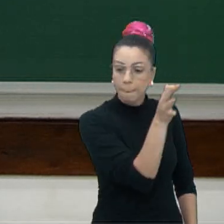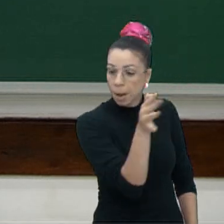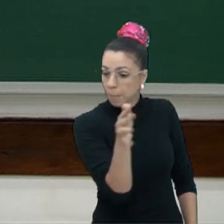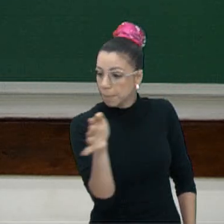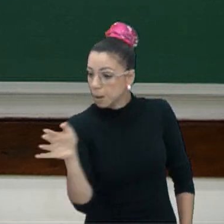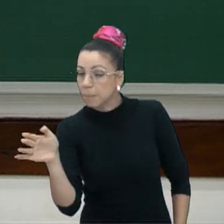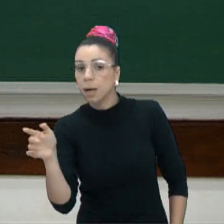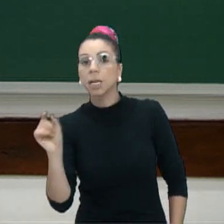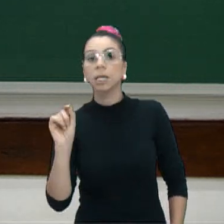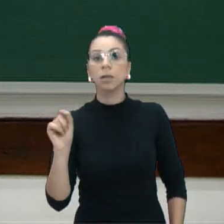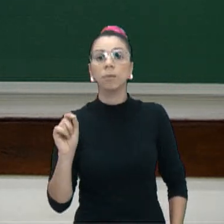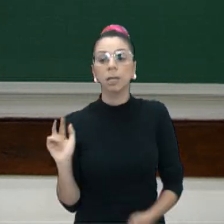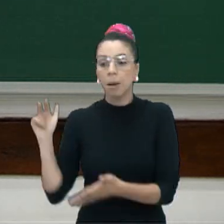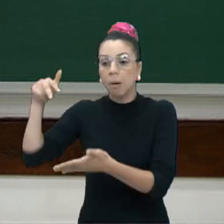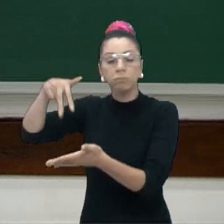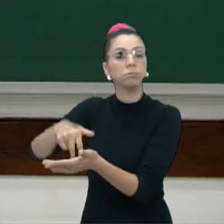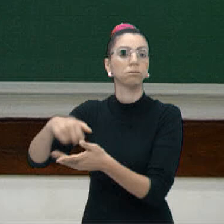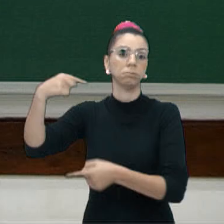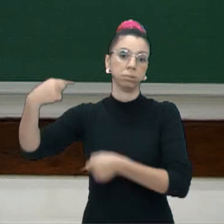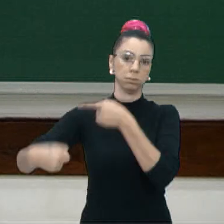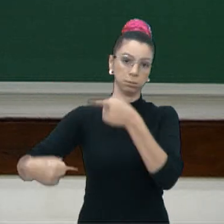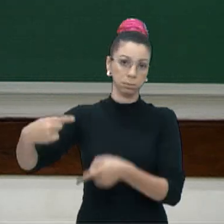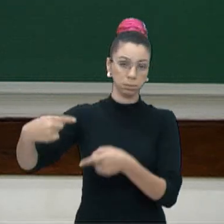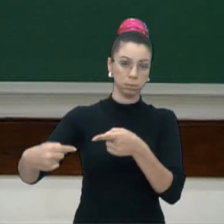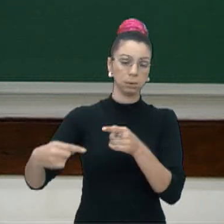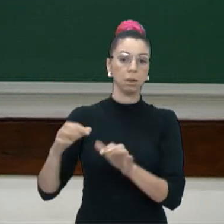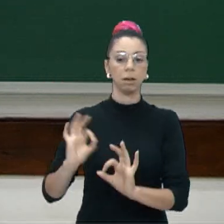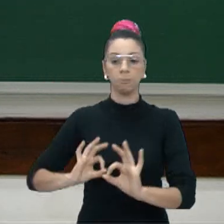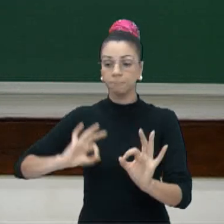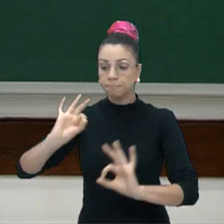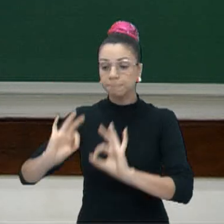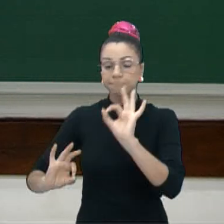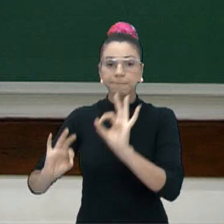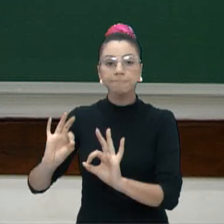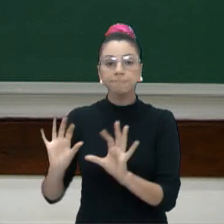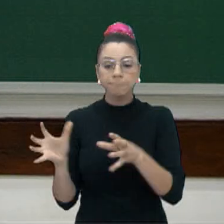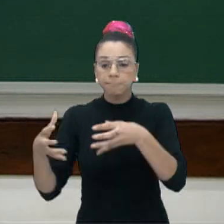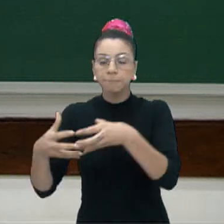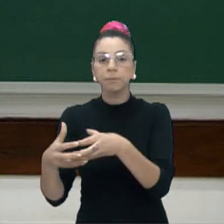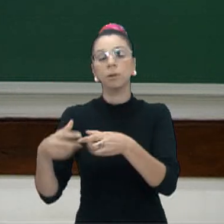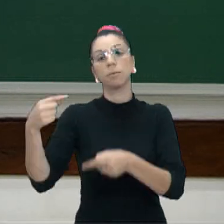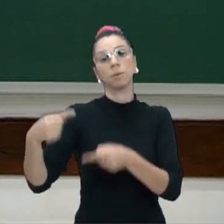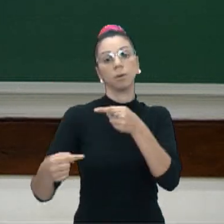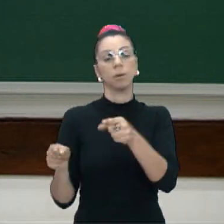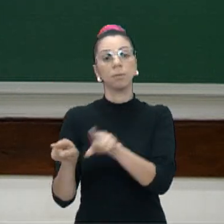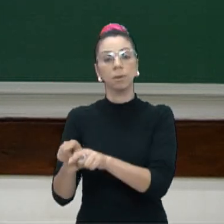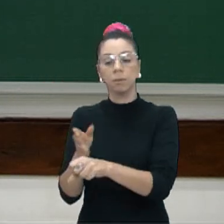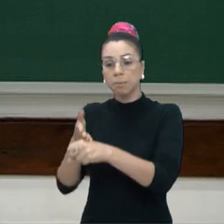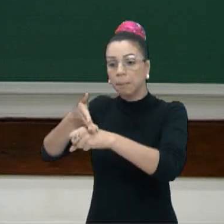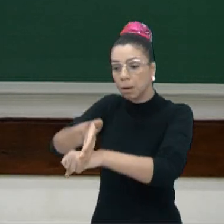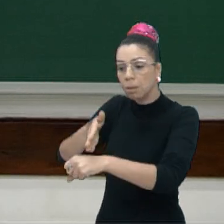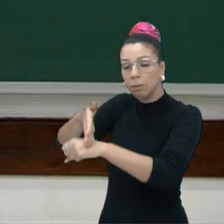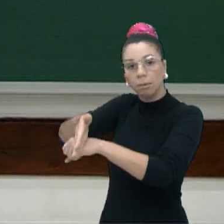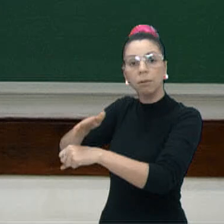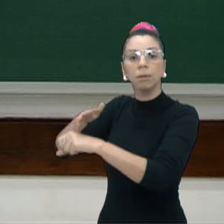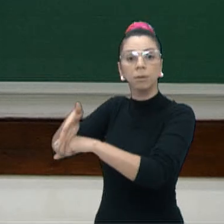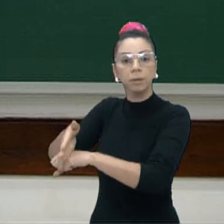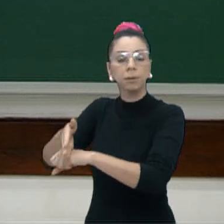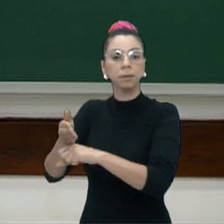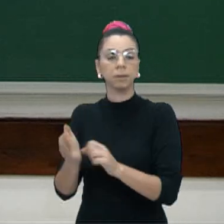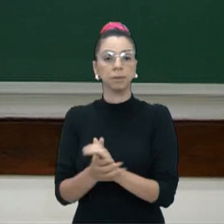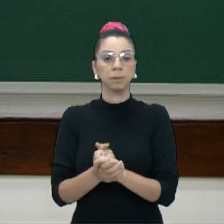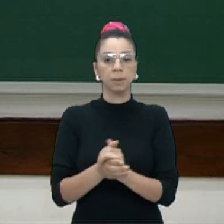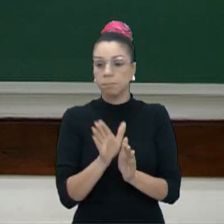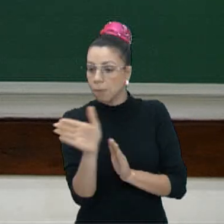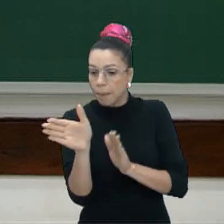política. Então, ele é um ativista político, ele organiza encontros políticos, ele participa de causas humanitárias,